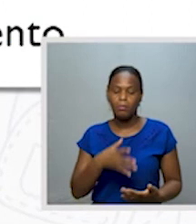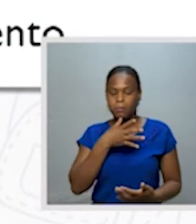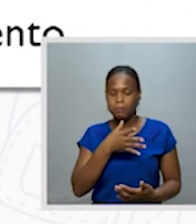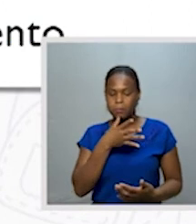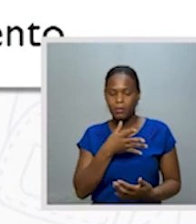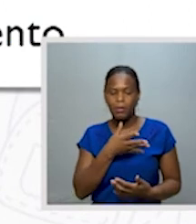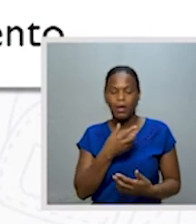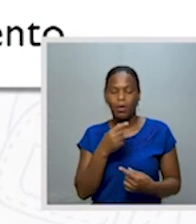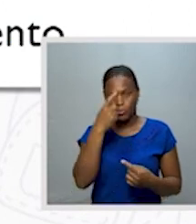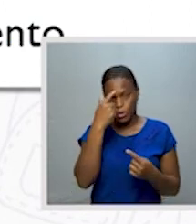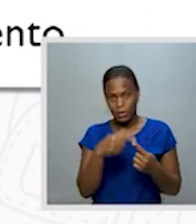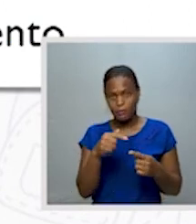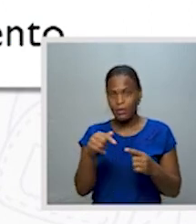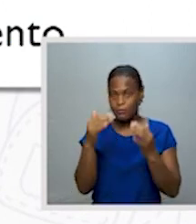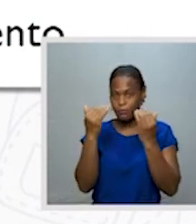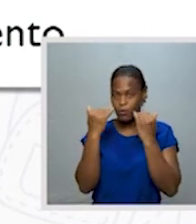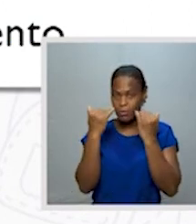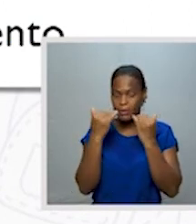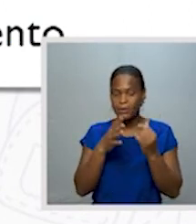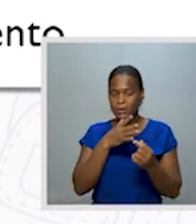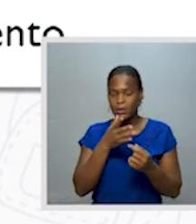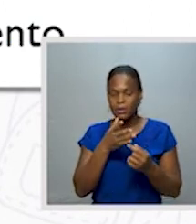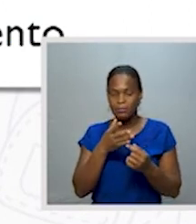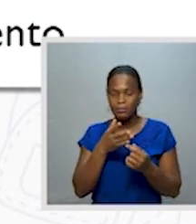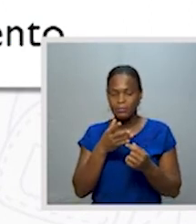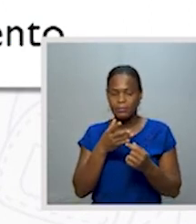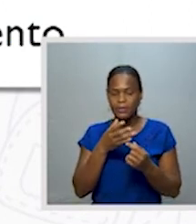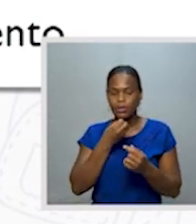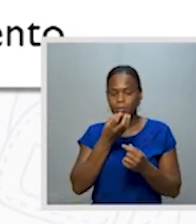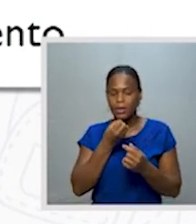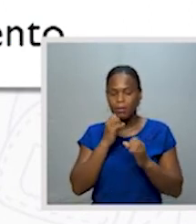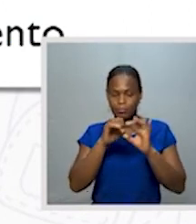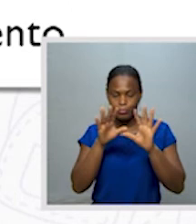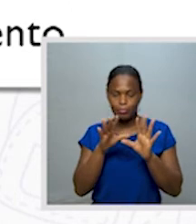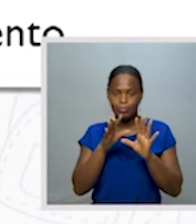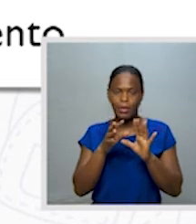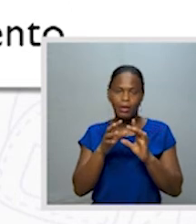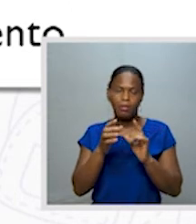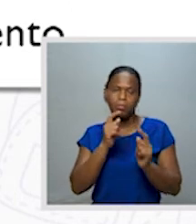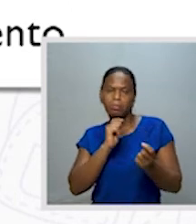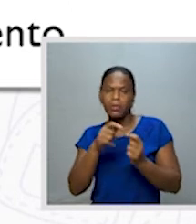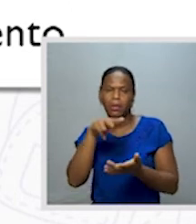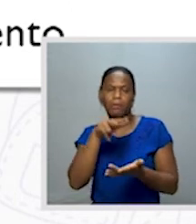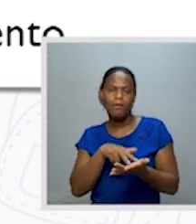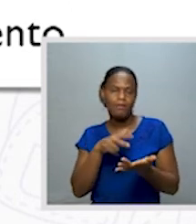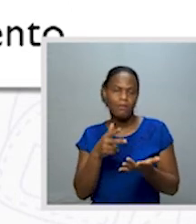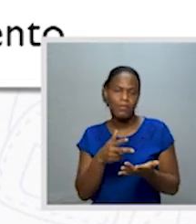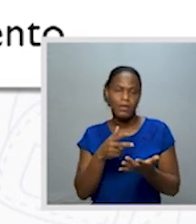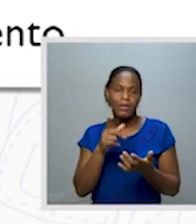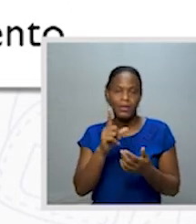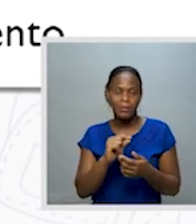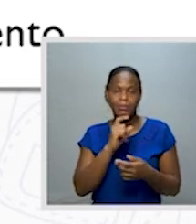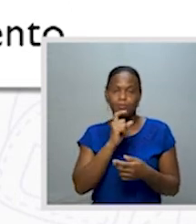discurso expositivo tem por objetivo informar, definir, explicar, aclarear, discutir, provar